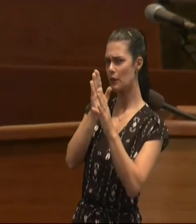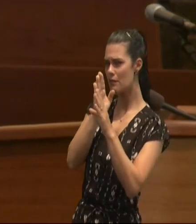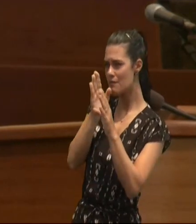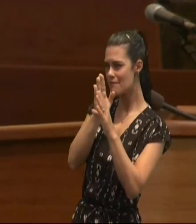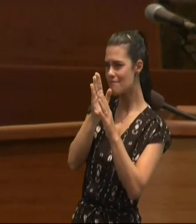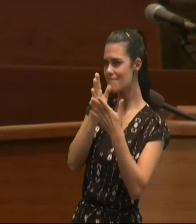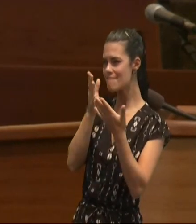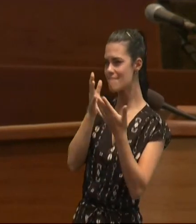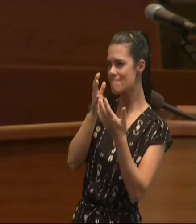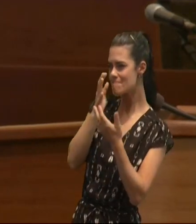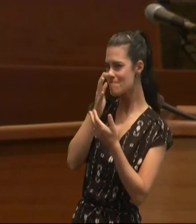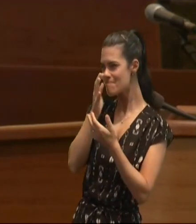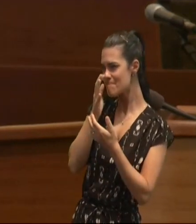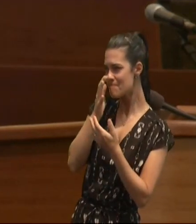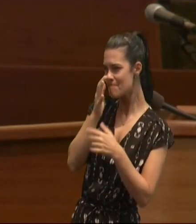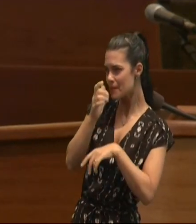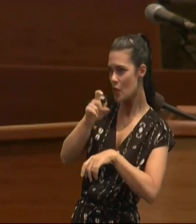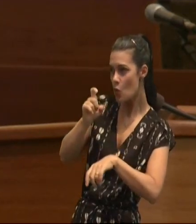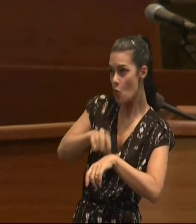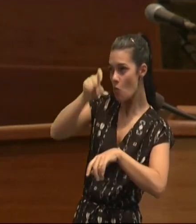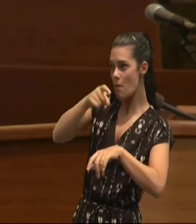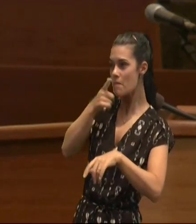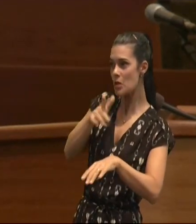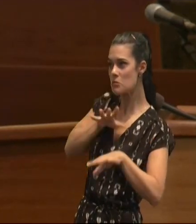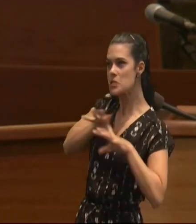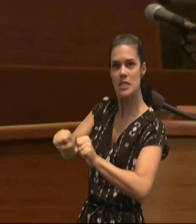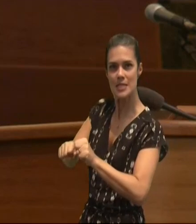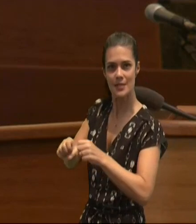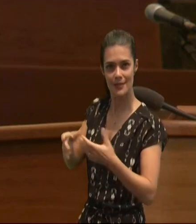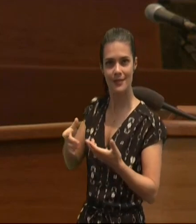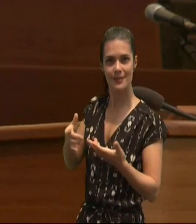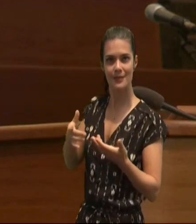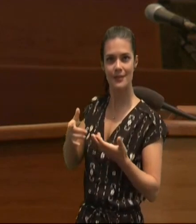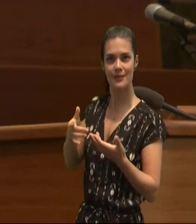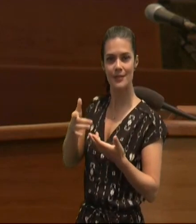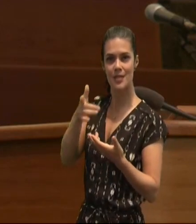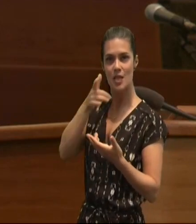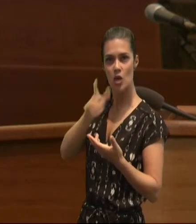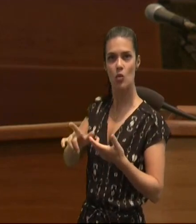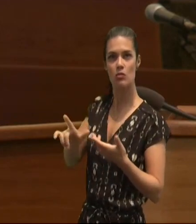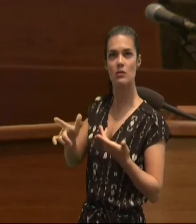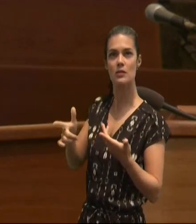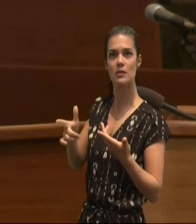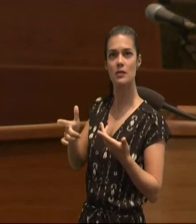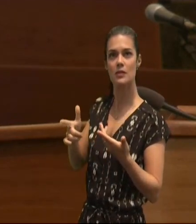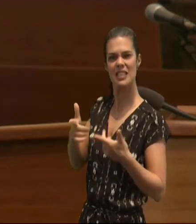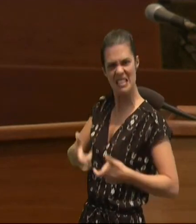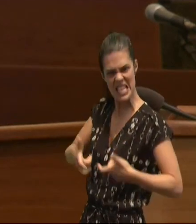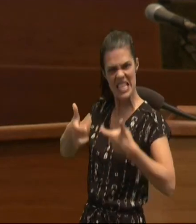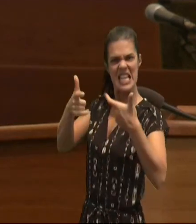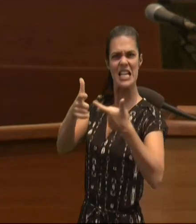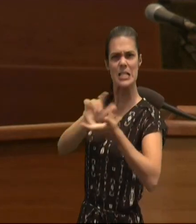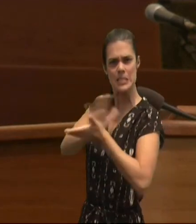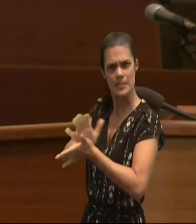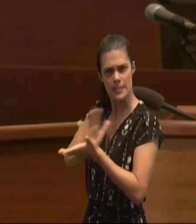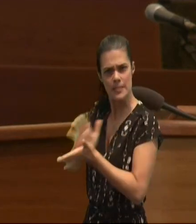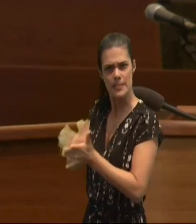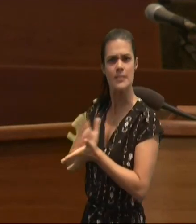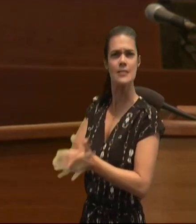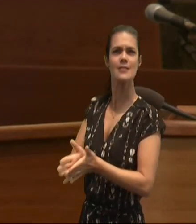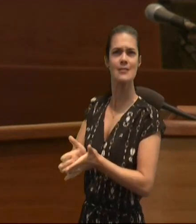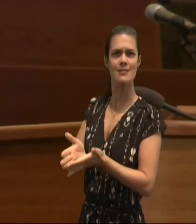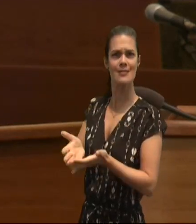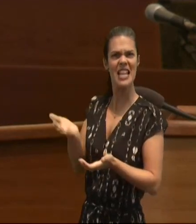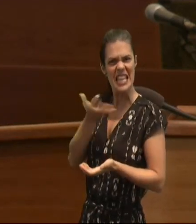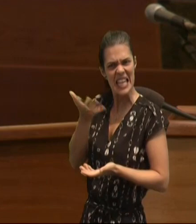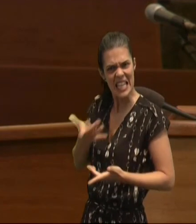um sinal, um momento para que eles pudessem atacar e pudessem provocar guerra, provocar morte, provocar destruição, provocar